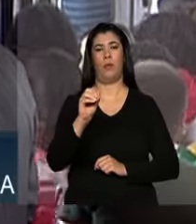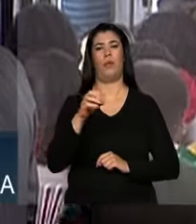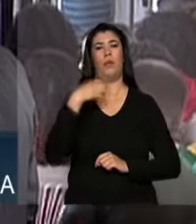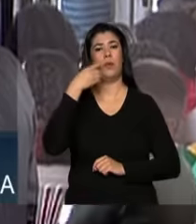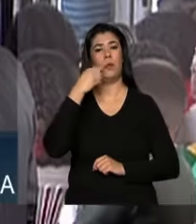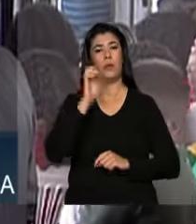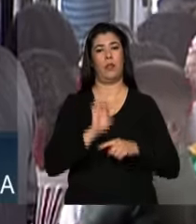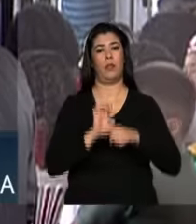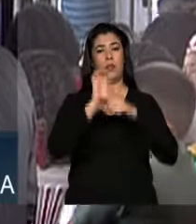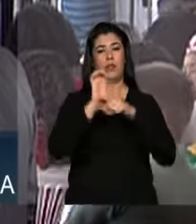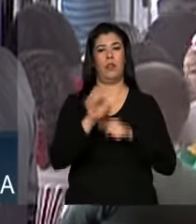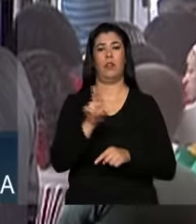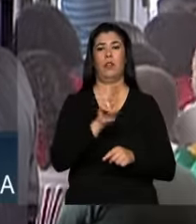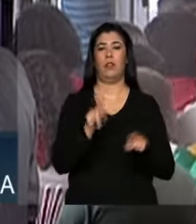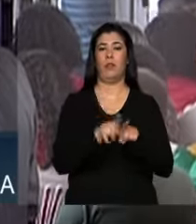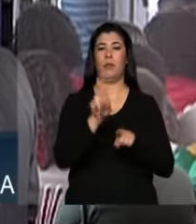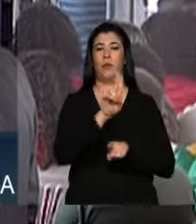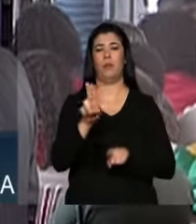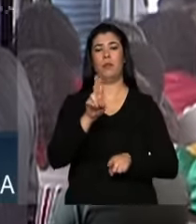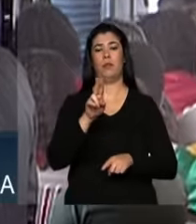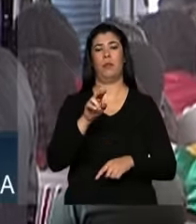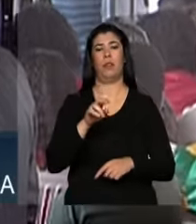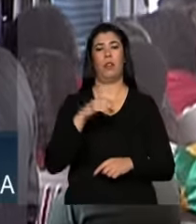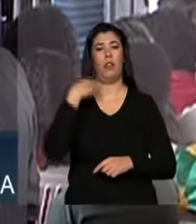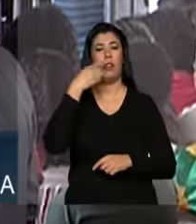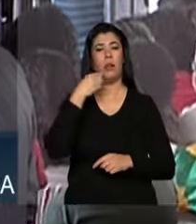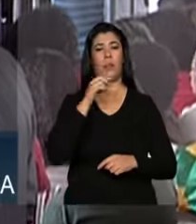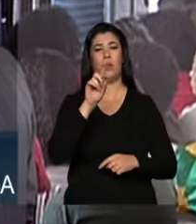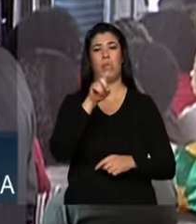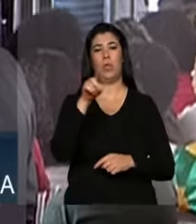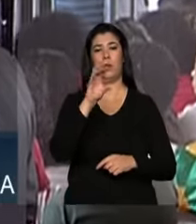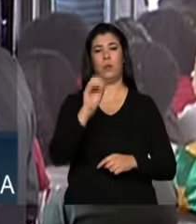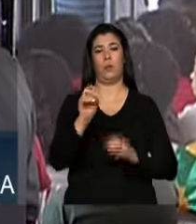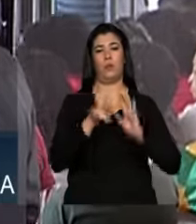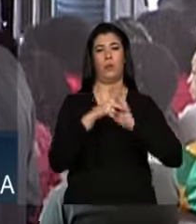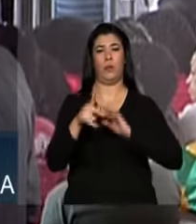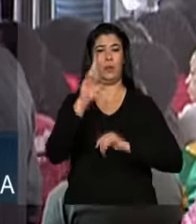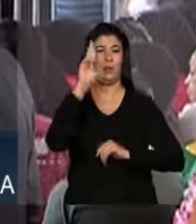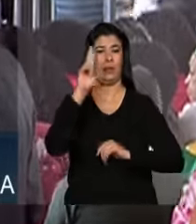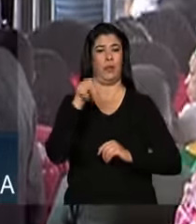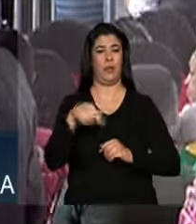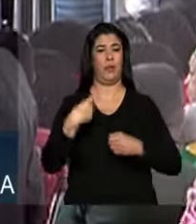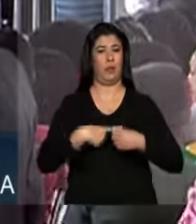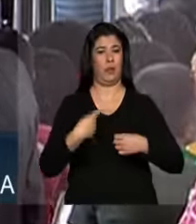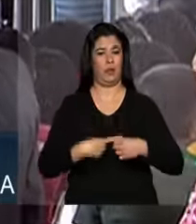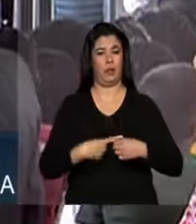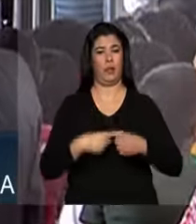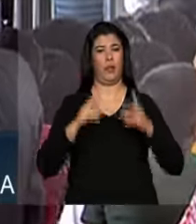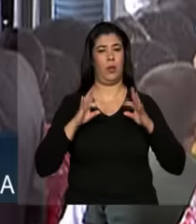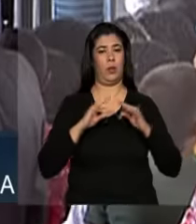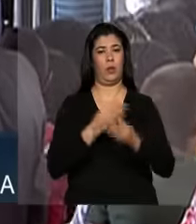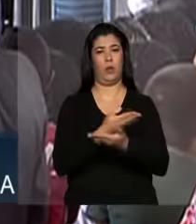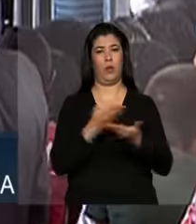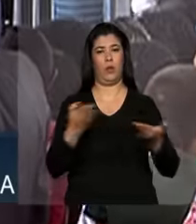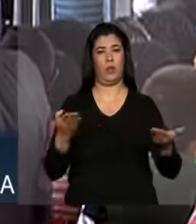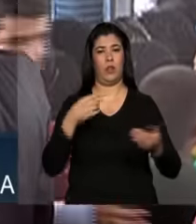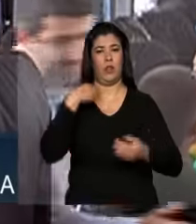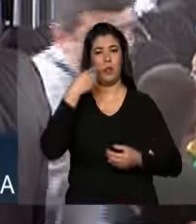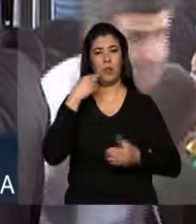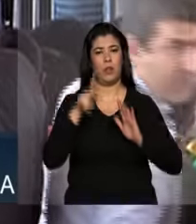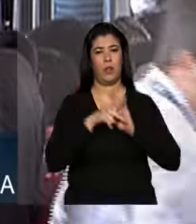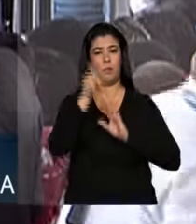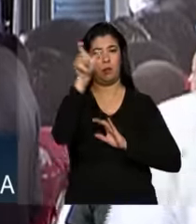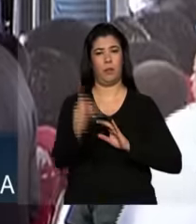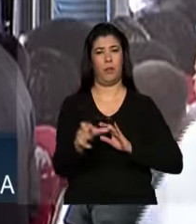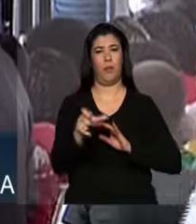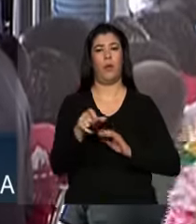também o deputado Zó, deputado aqui de nossa cidade, cumprimentando todos os deputados de Pernambuco, na